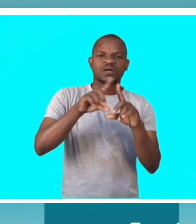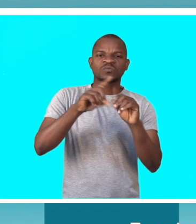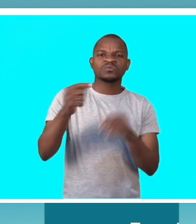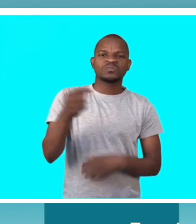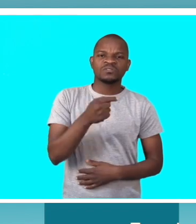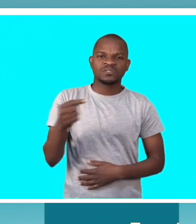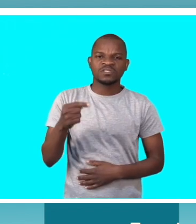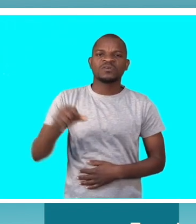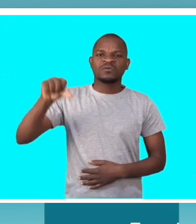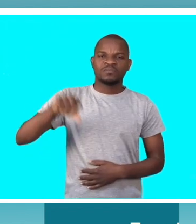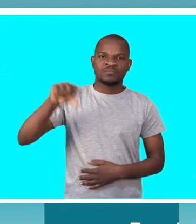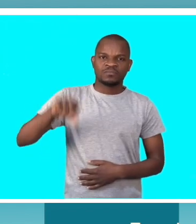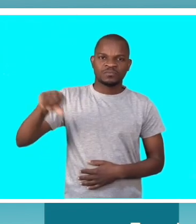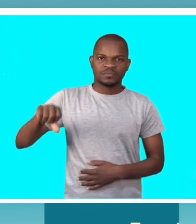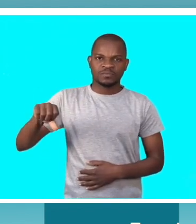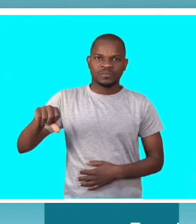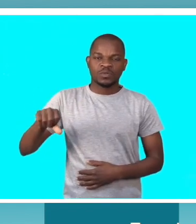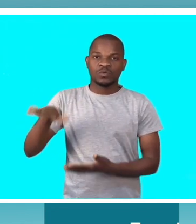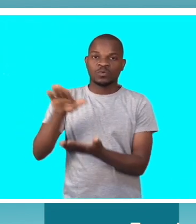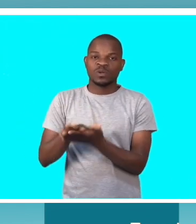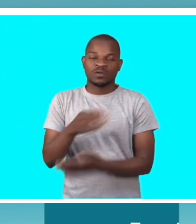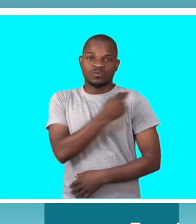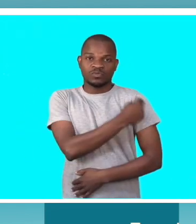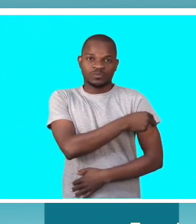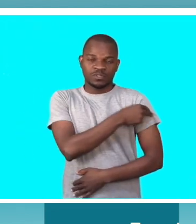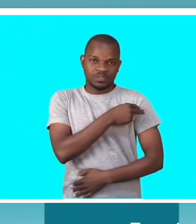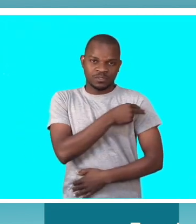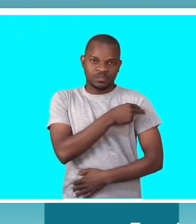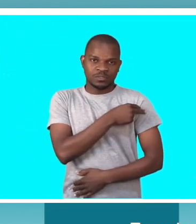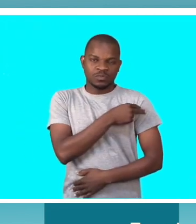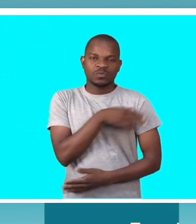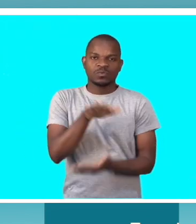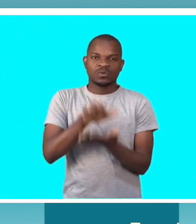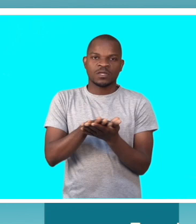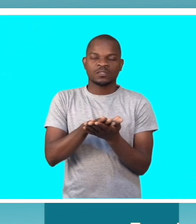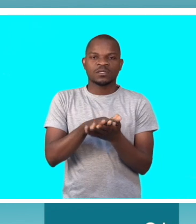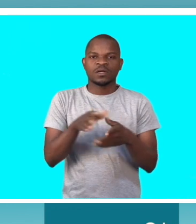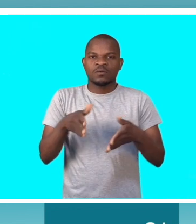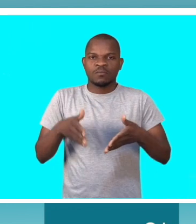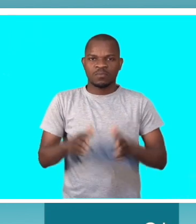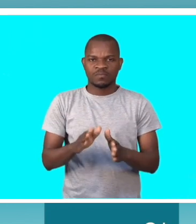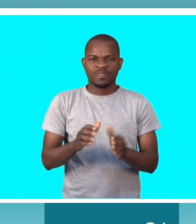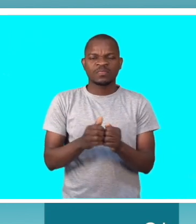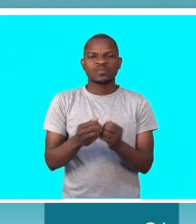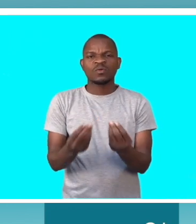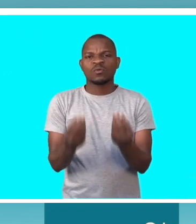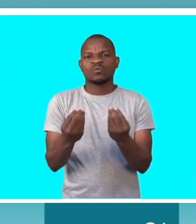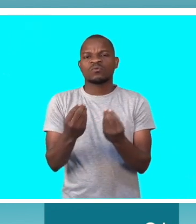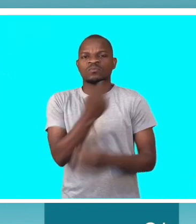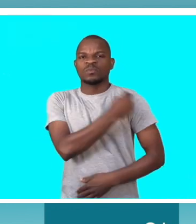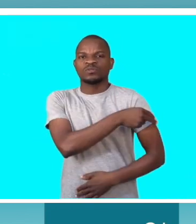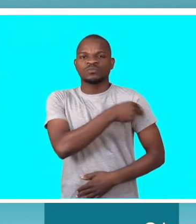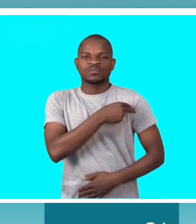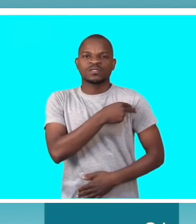fora, tanto que em relação ao tratamento a nível das ondas sanitárias, falando de momento de parto, o estado central tem conseguido